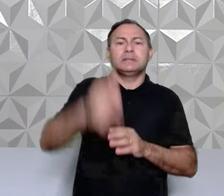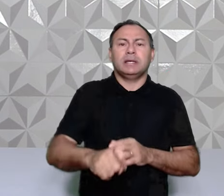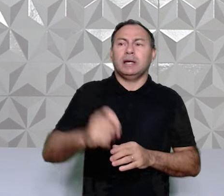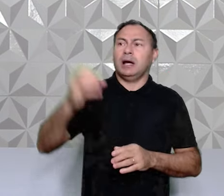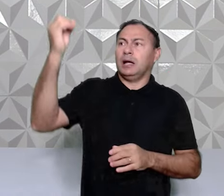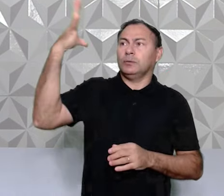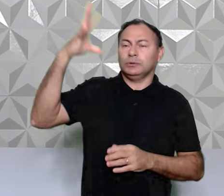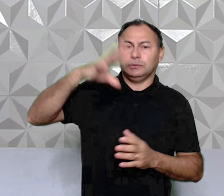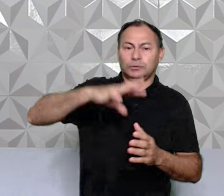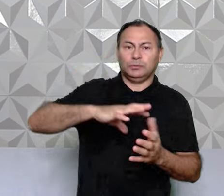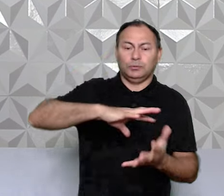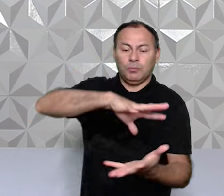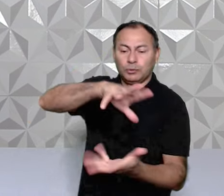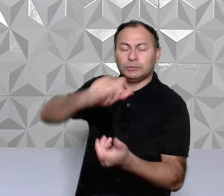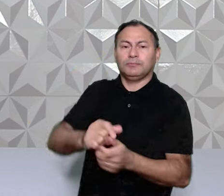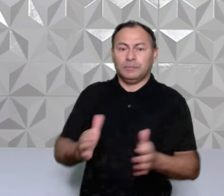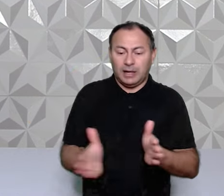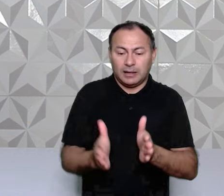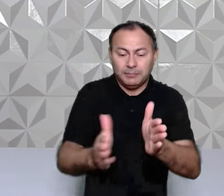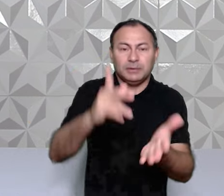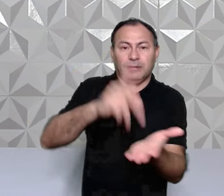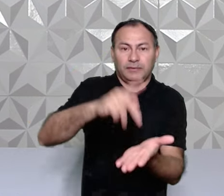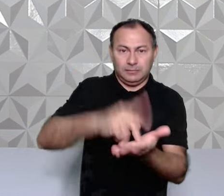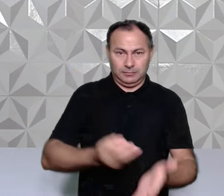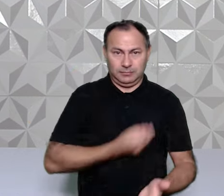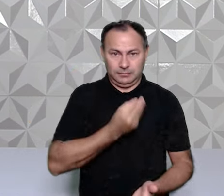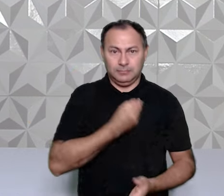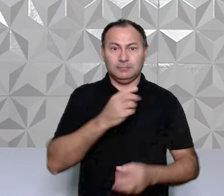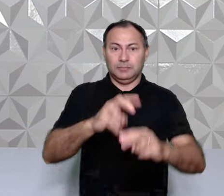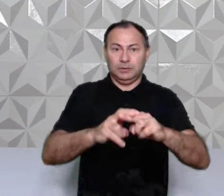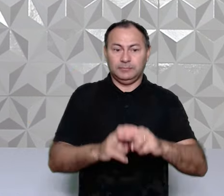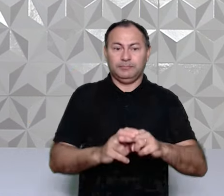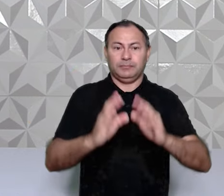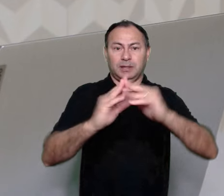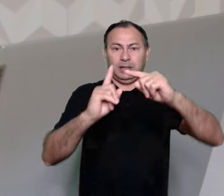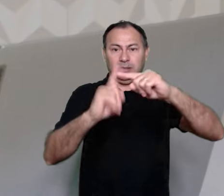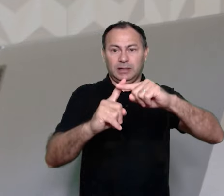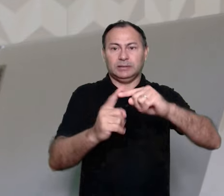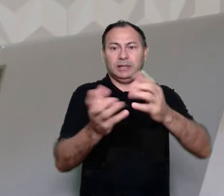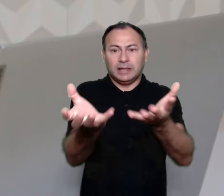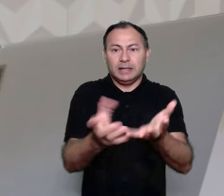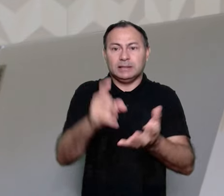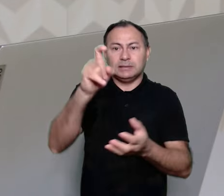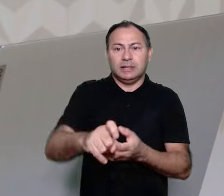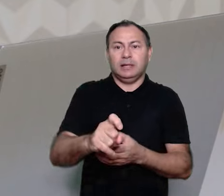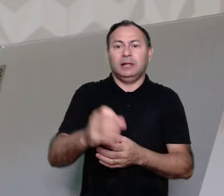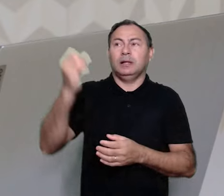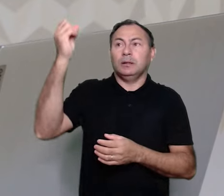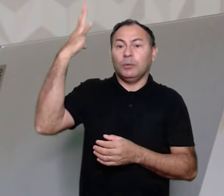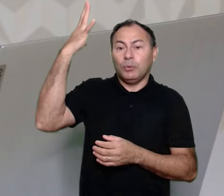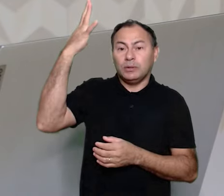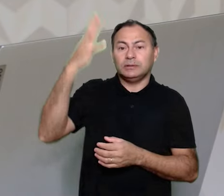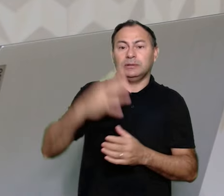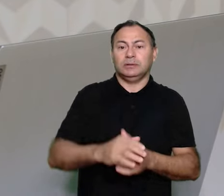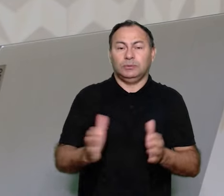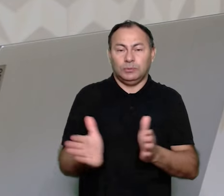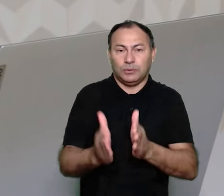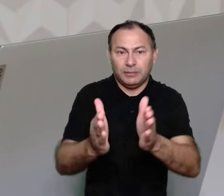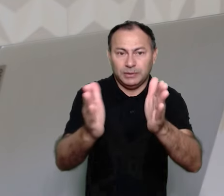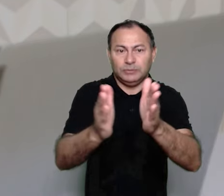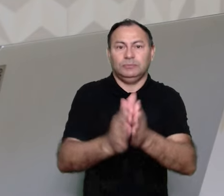ser a luz do mundo, né? O caminho, a verdade e a vida. Então, portanto, a igreja ela quer ser